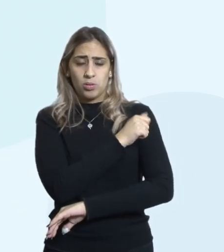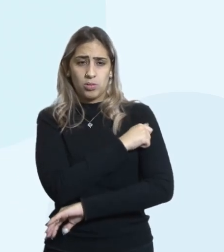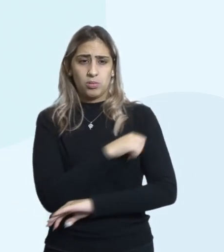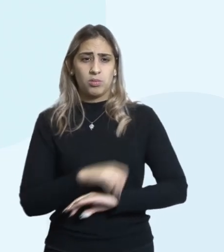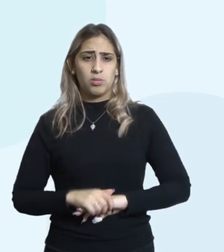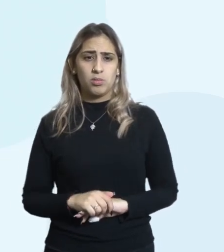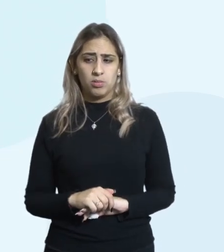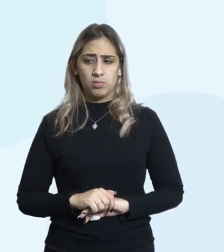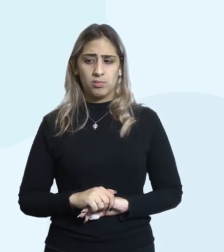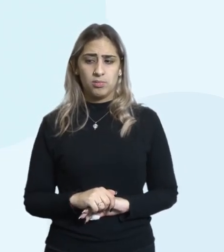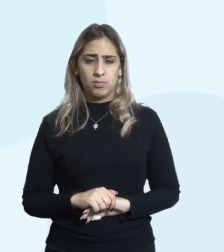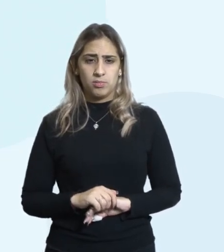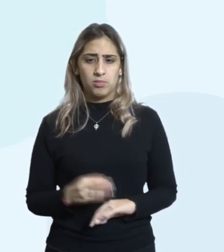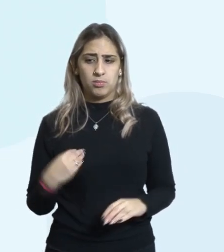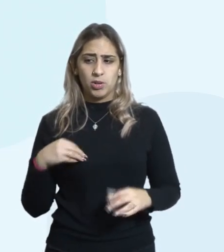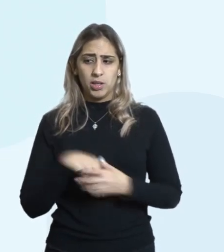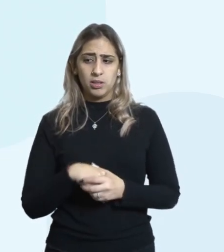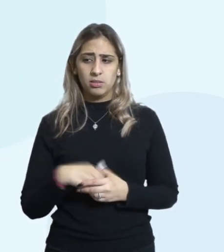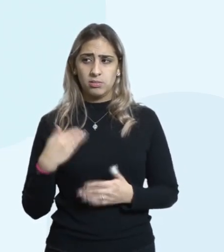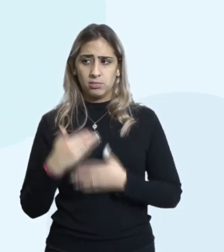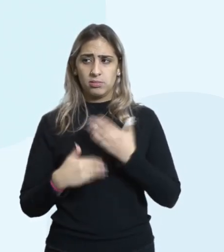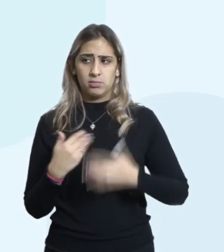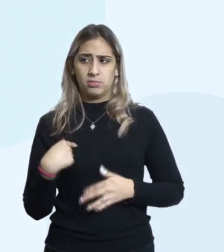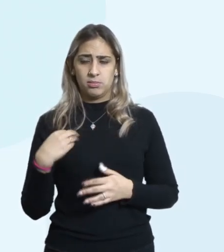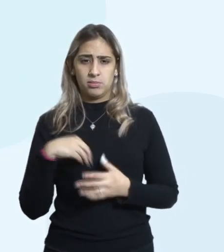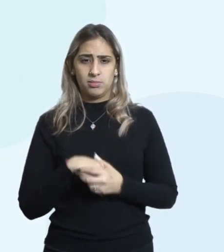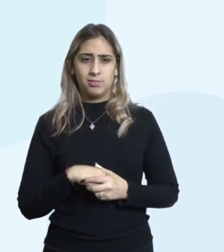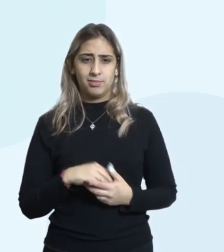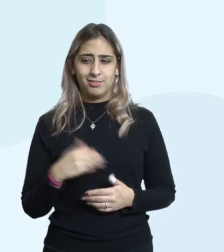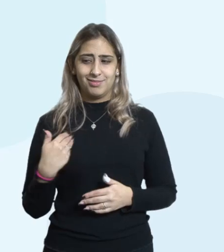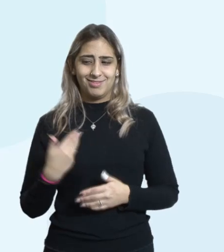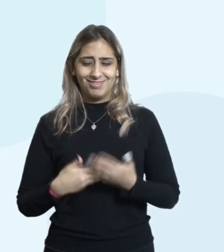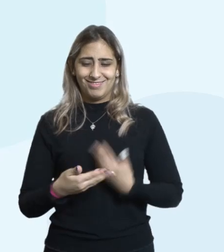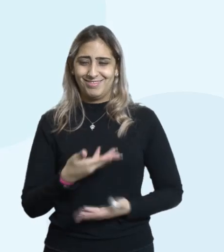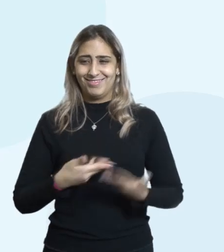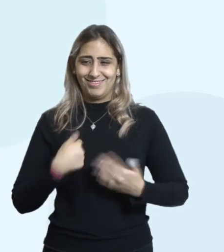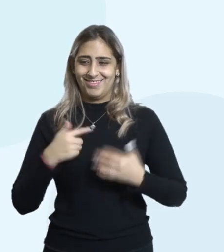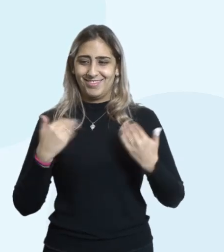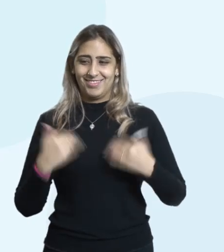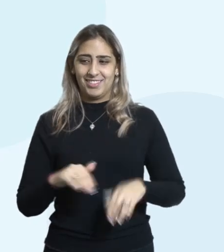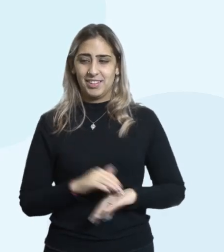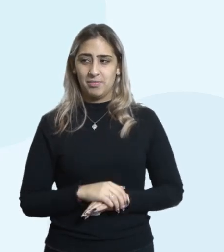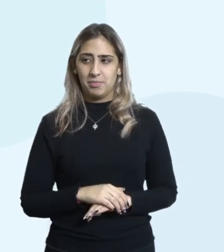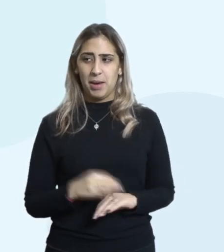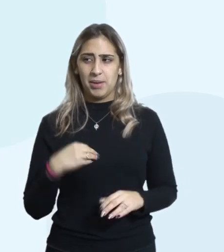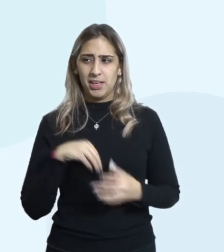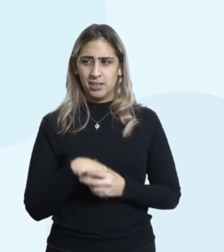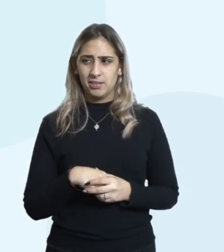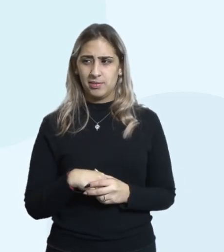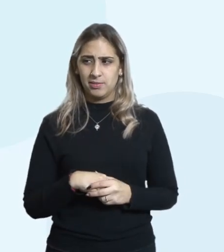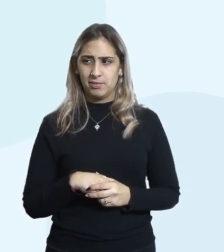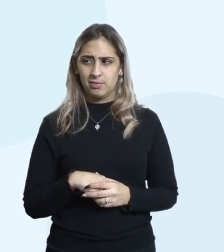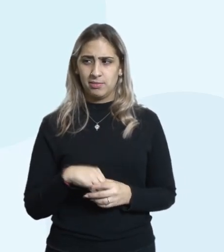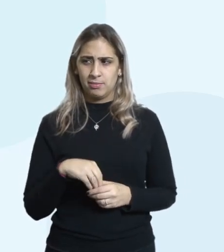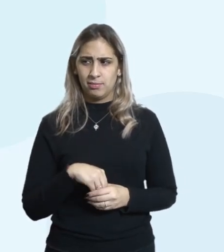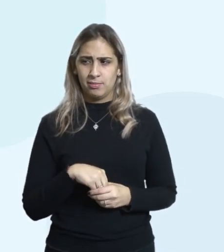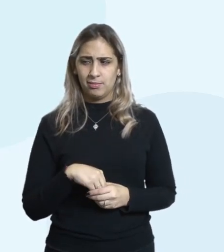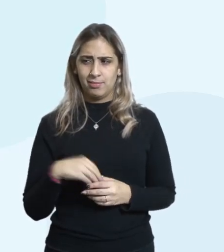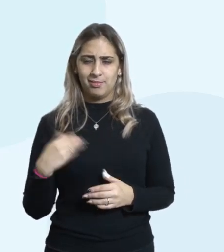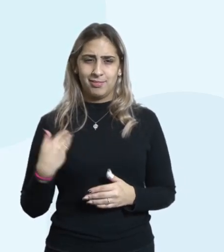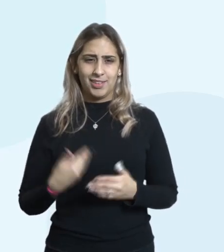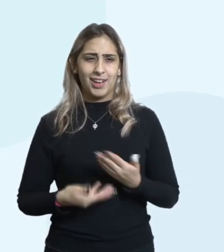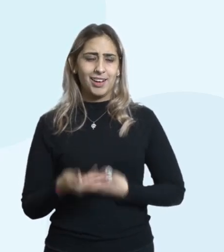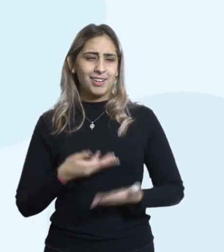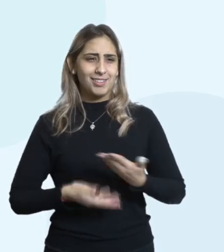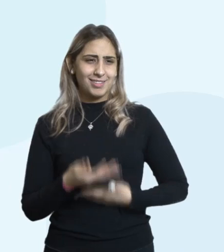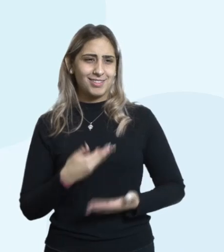é importante pensar? Às vezes, provas assim que tem 6 páginas em tinta para o aluno que enxerga,